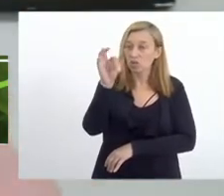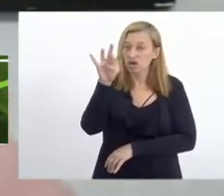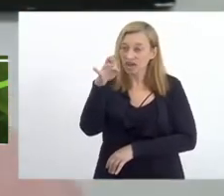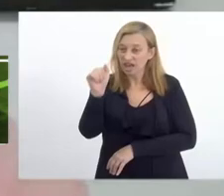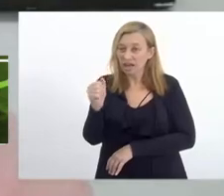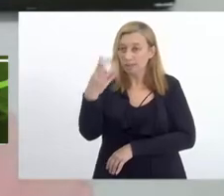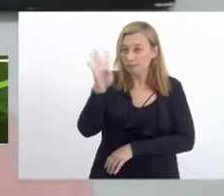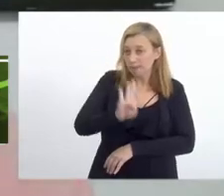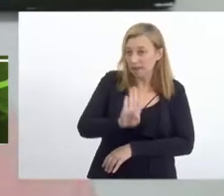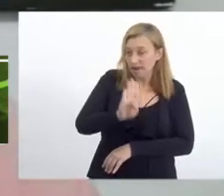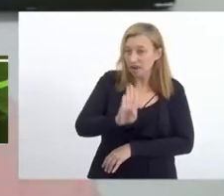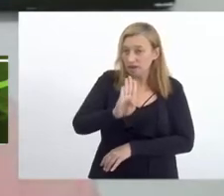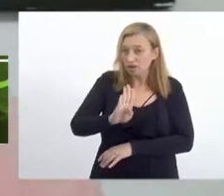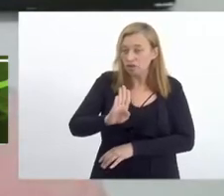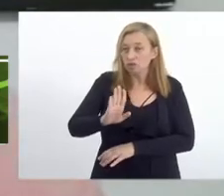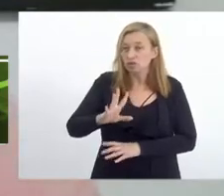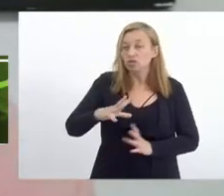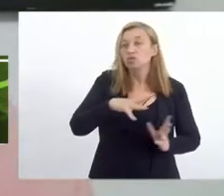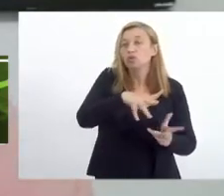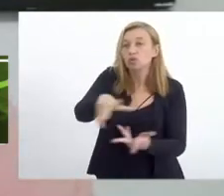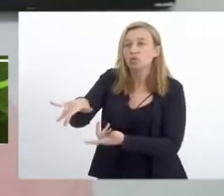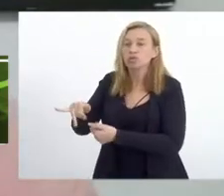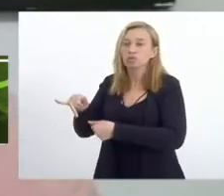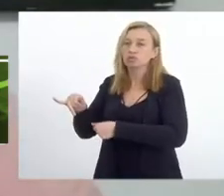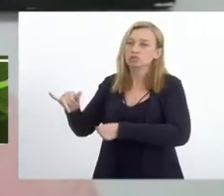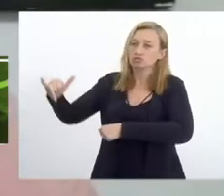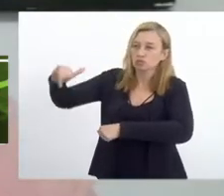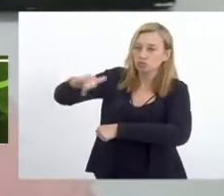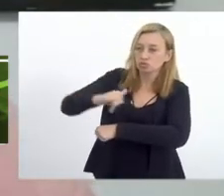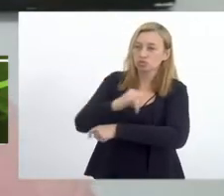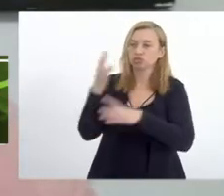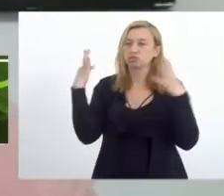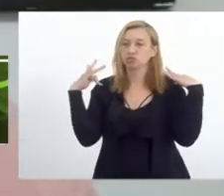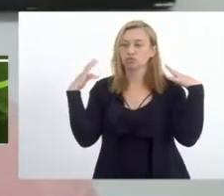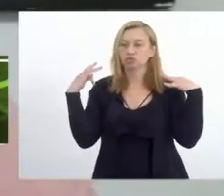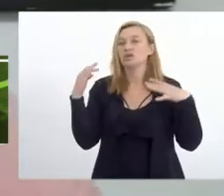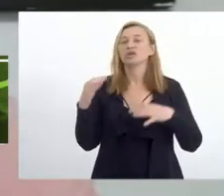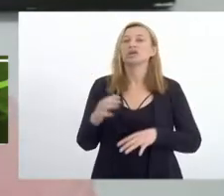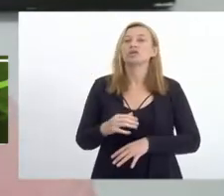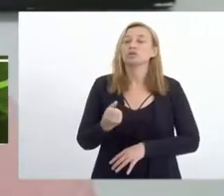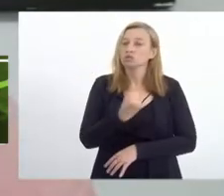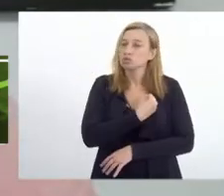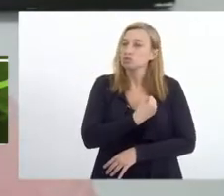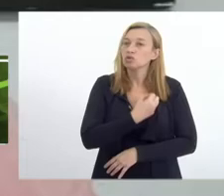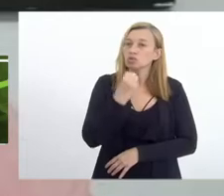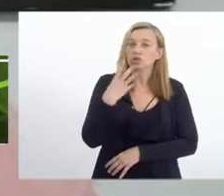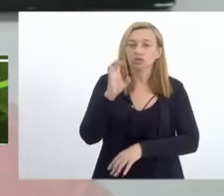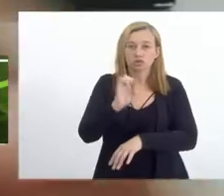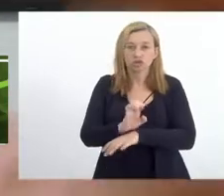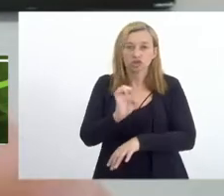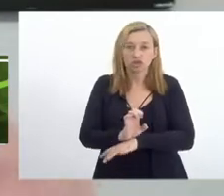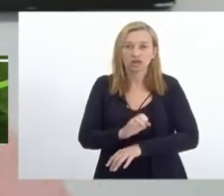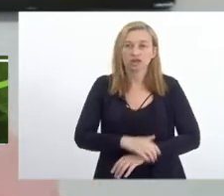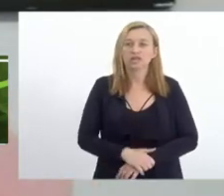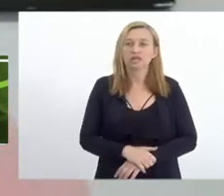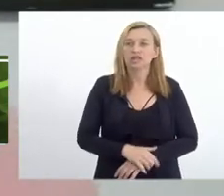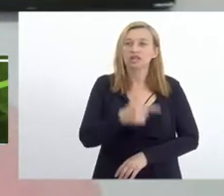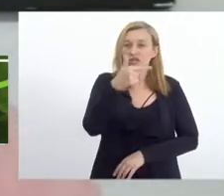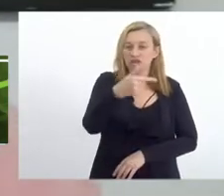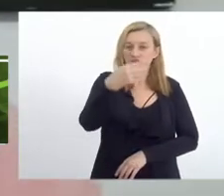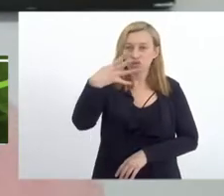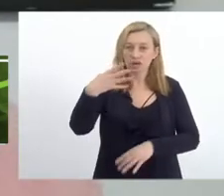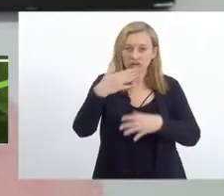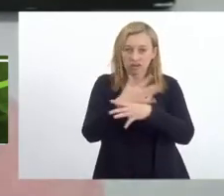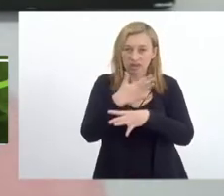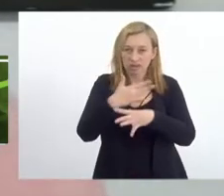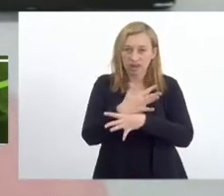do turismo nacional é também um número bastante expressivo do nosso estado. E nessas 24